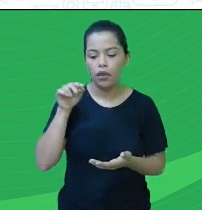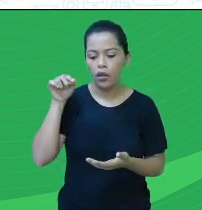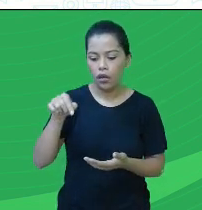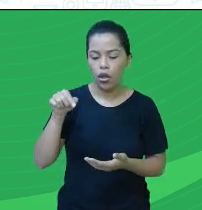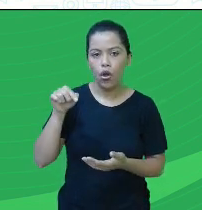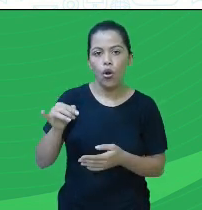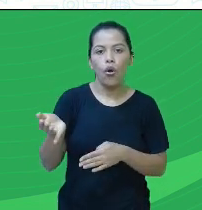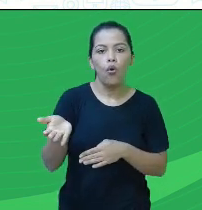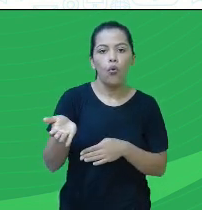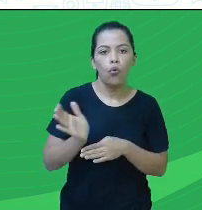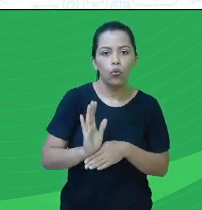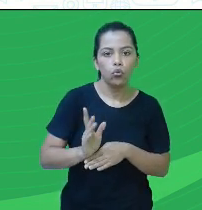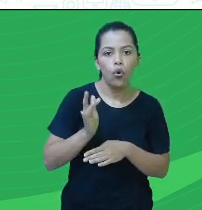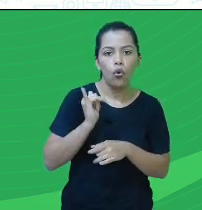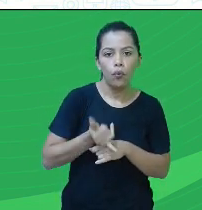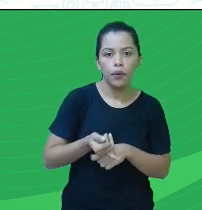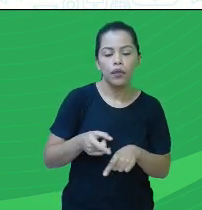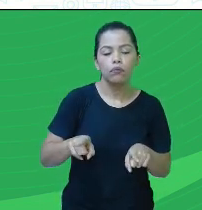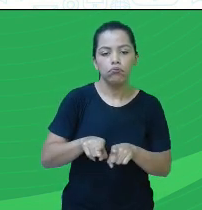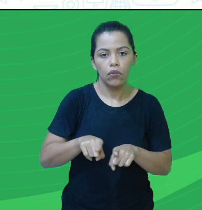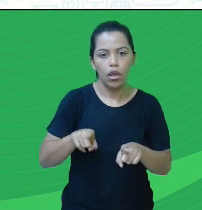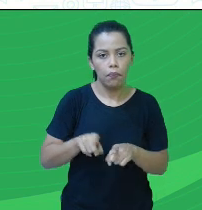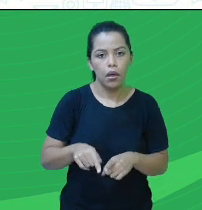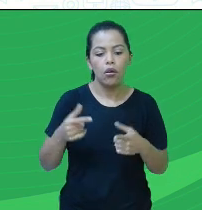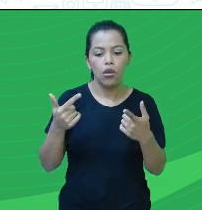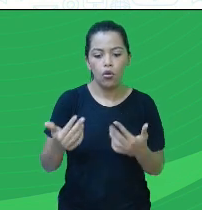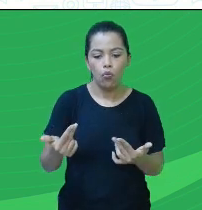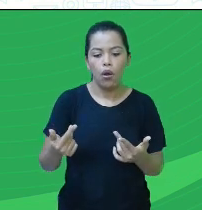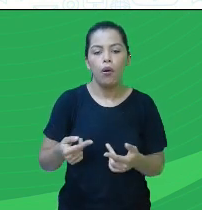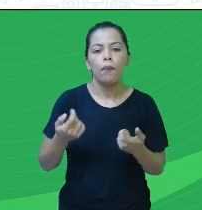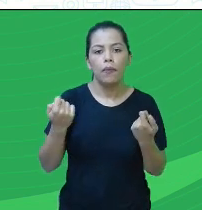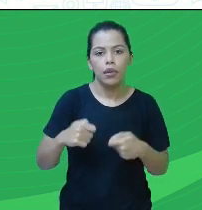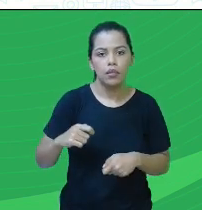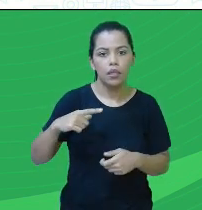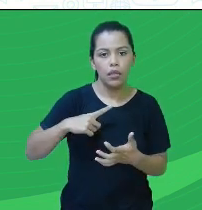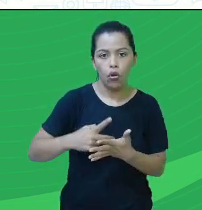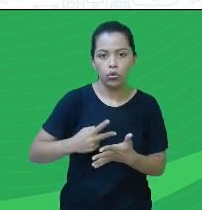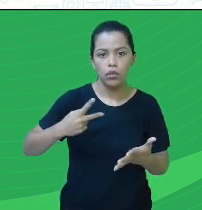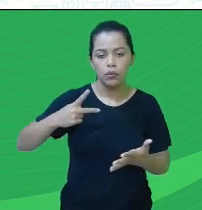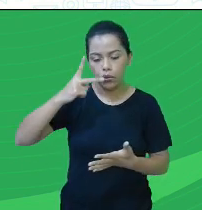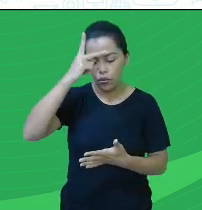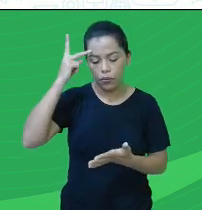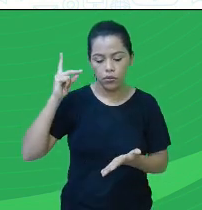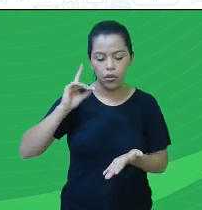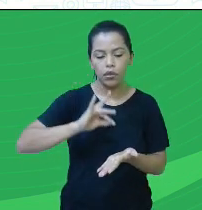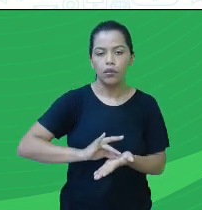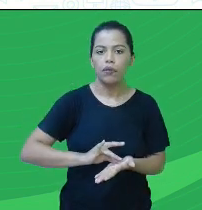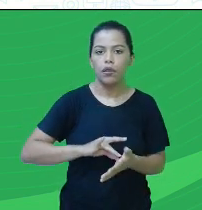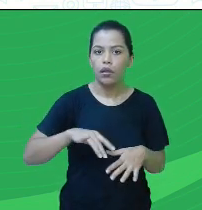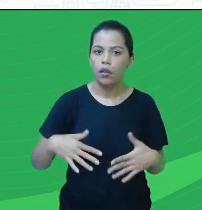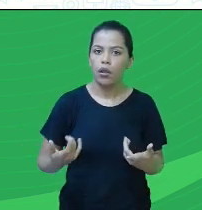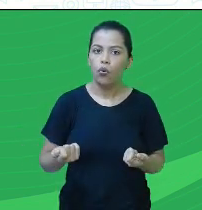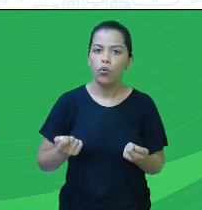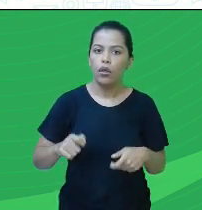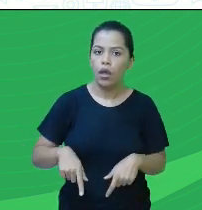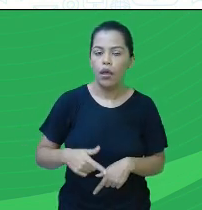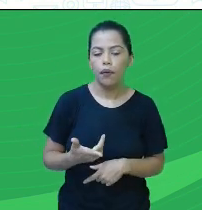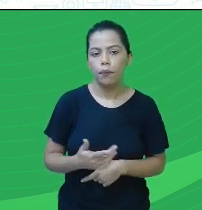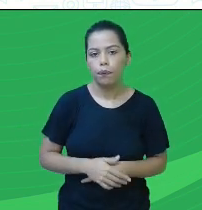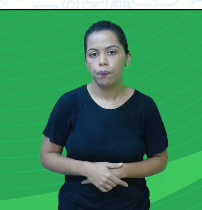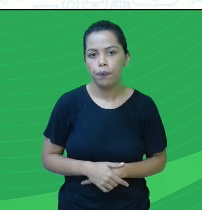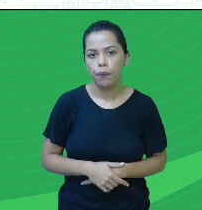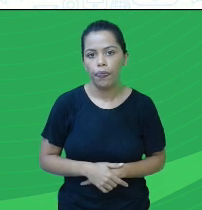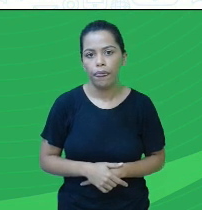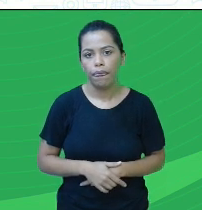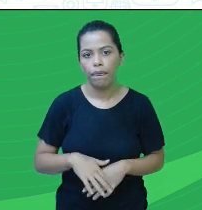dele será em fatos e pessoas reais. Então, o que é um documentário? Documentário é